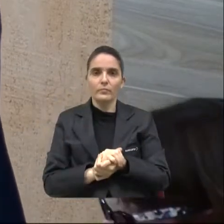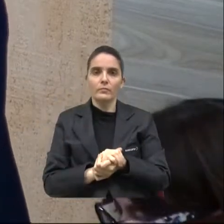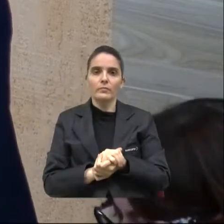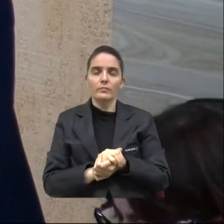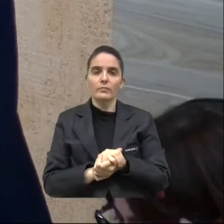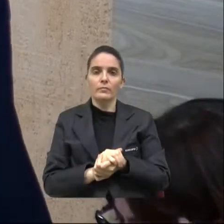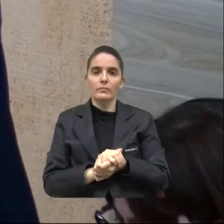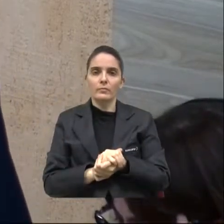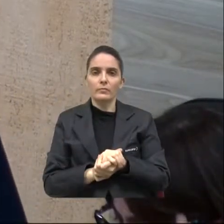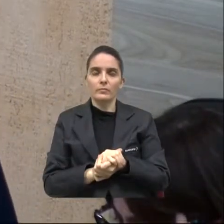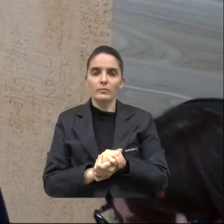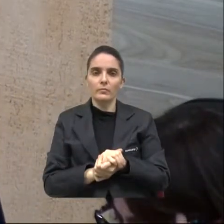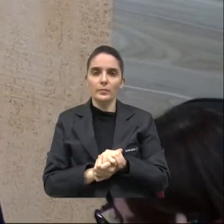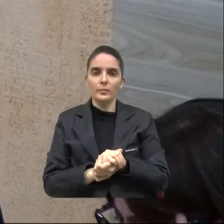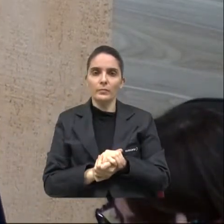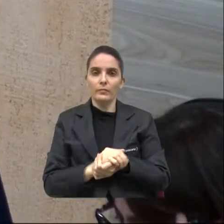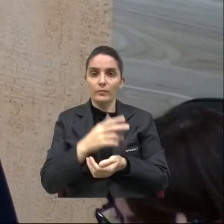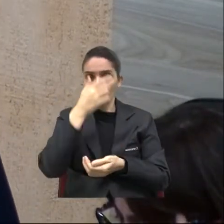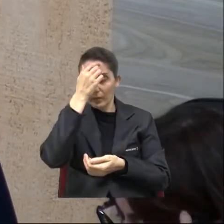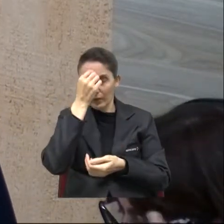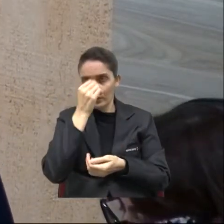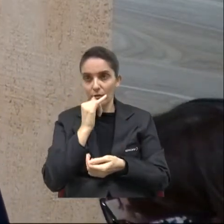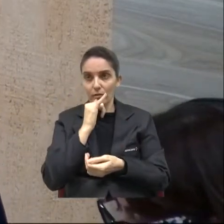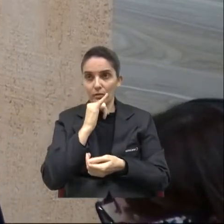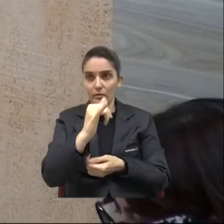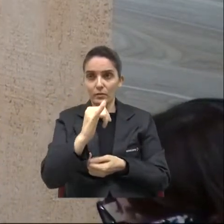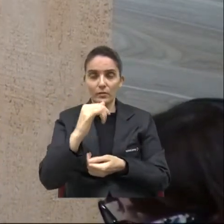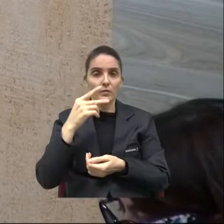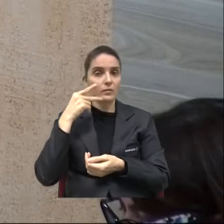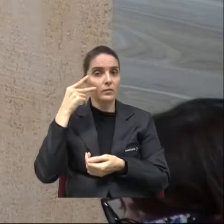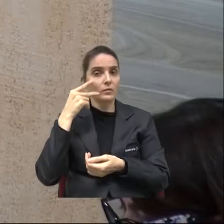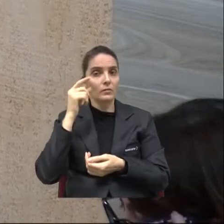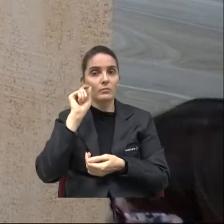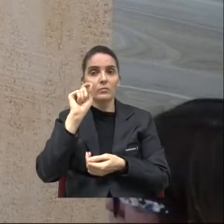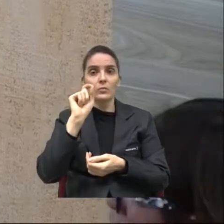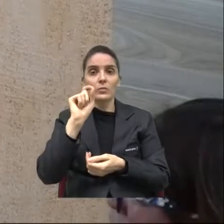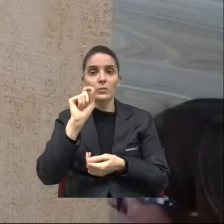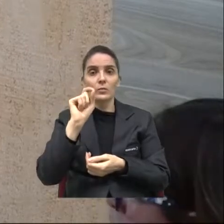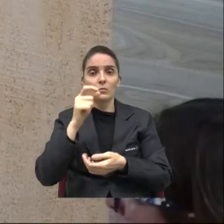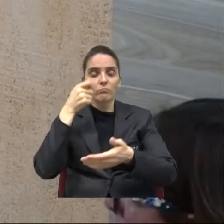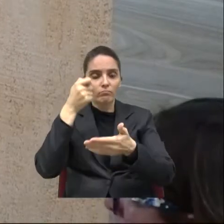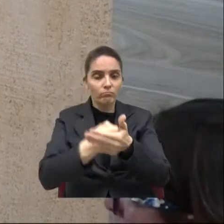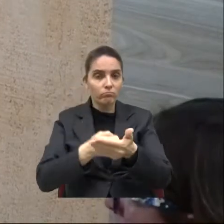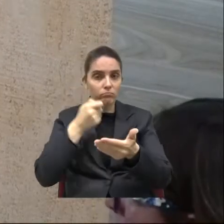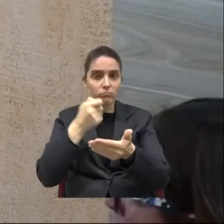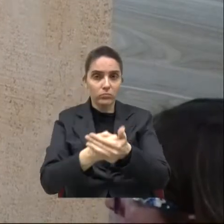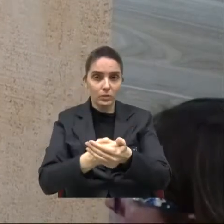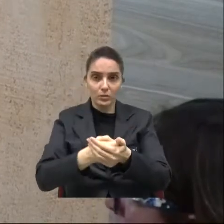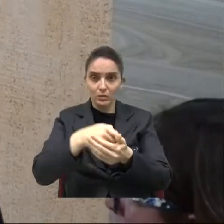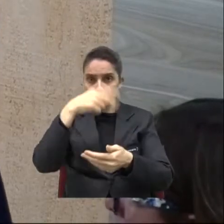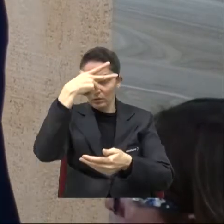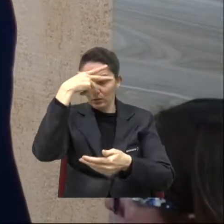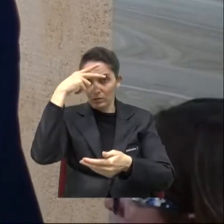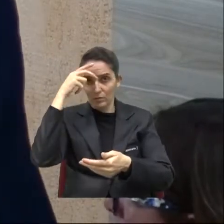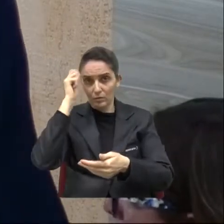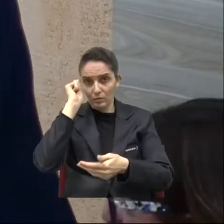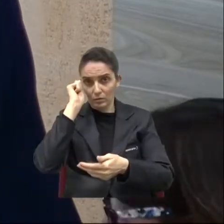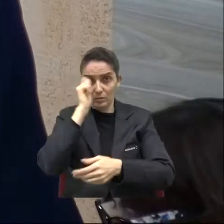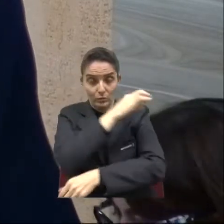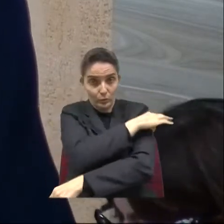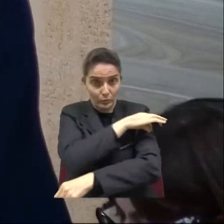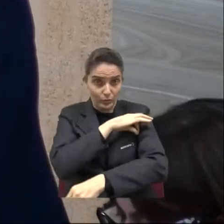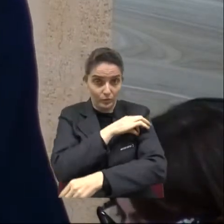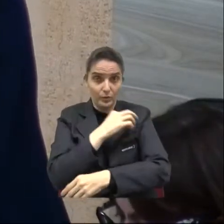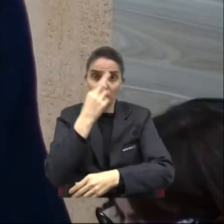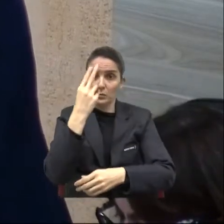Aí, a única mensagem que eu quero deixar aos meus nobres colegas é que a gente cobre do prefeito a mesma preocupação que ele